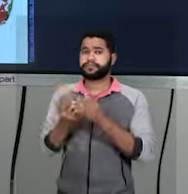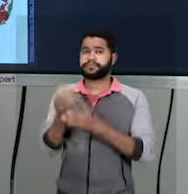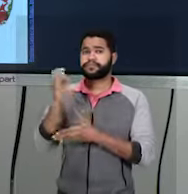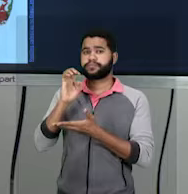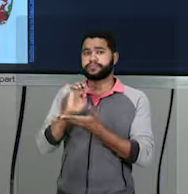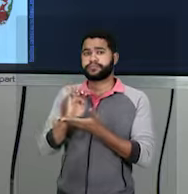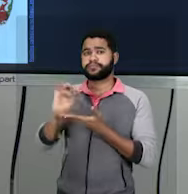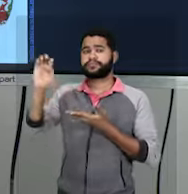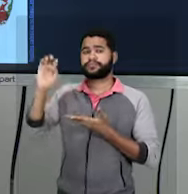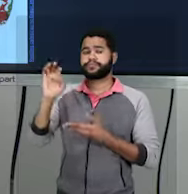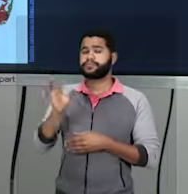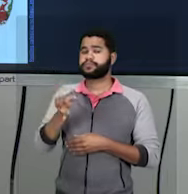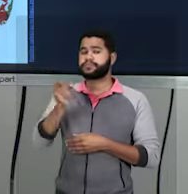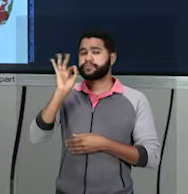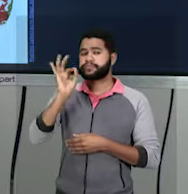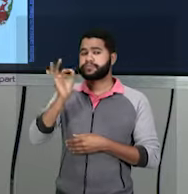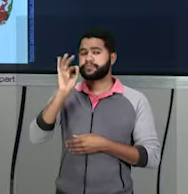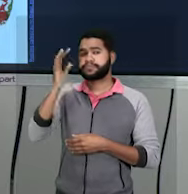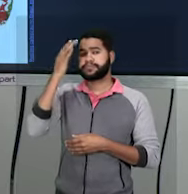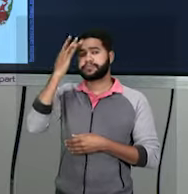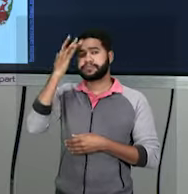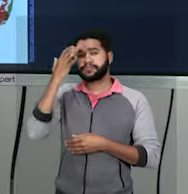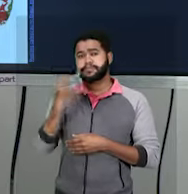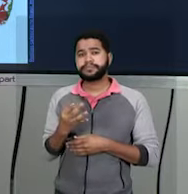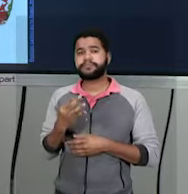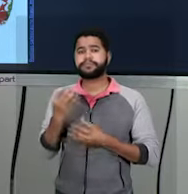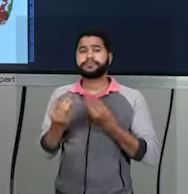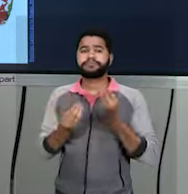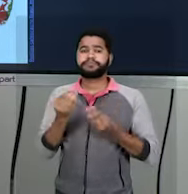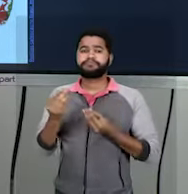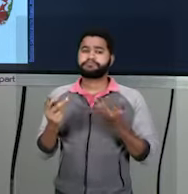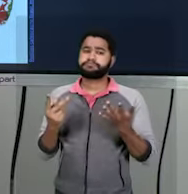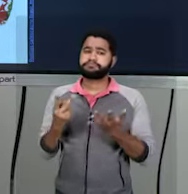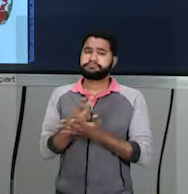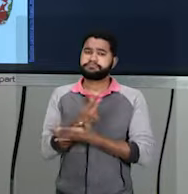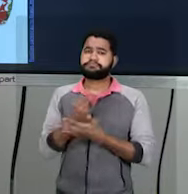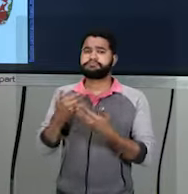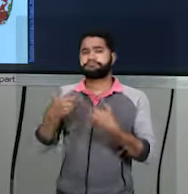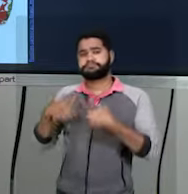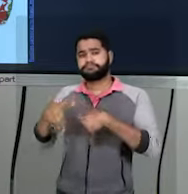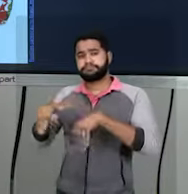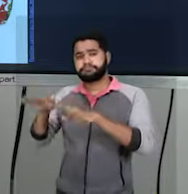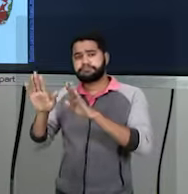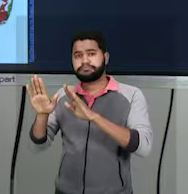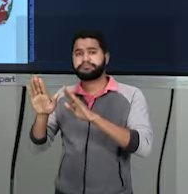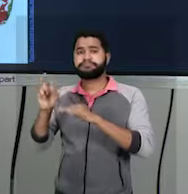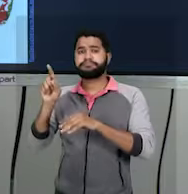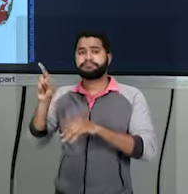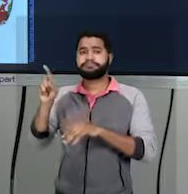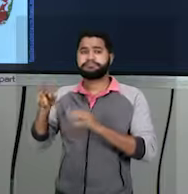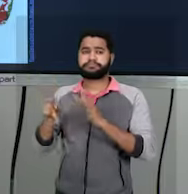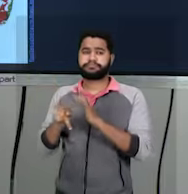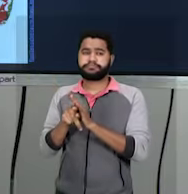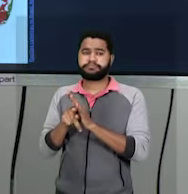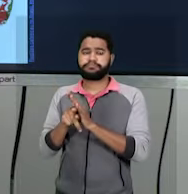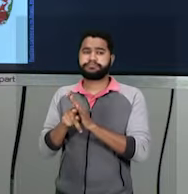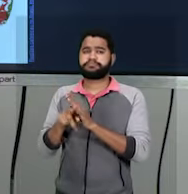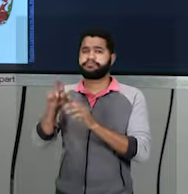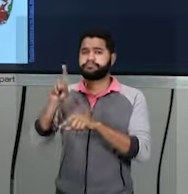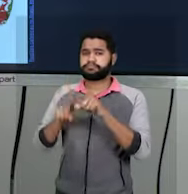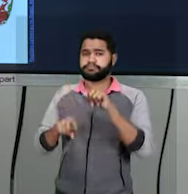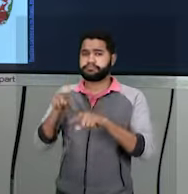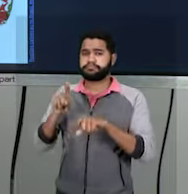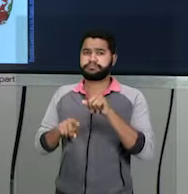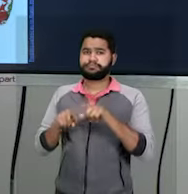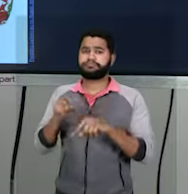exportação do café para entender como é que acontece o transporte para a exportação dos